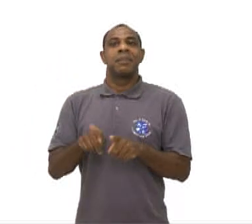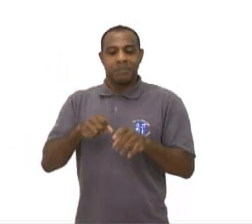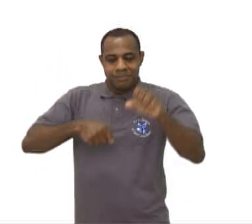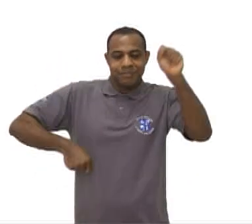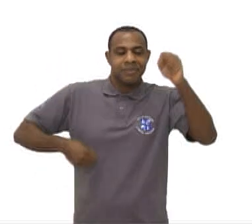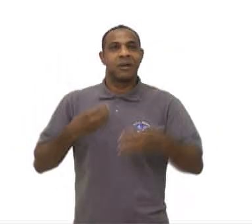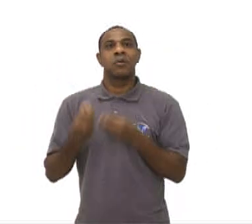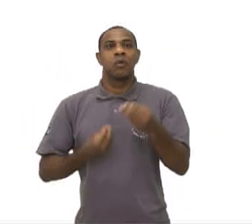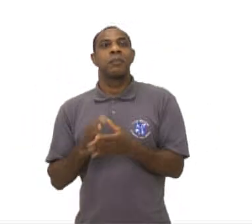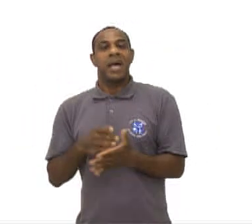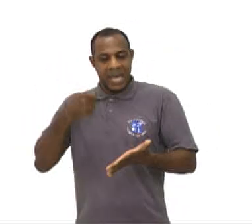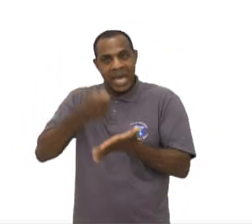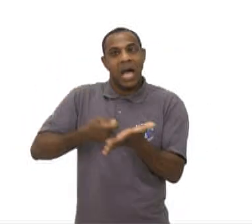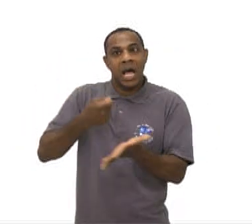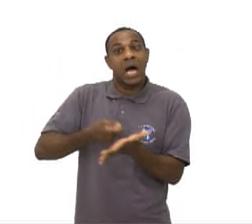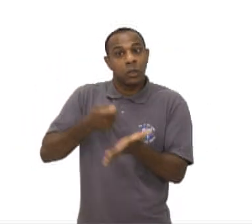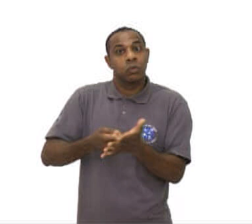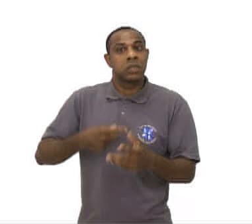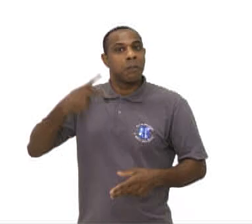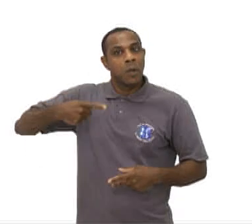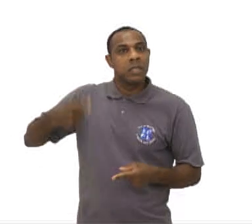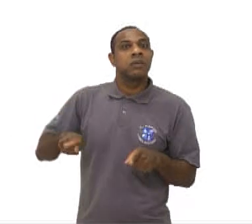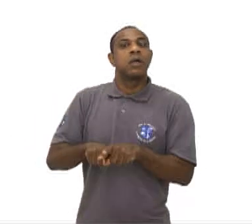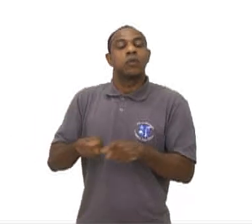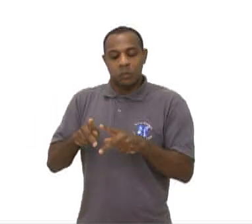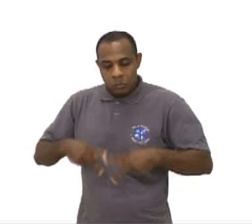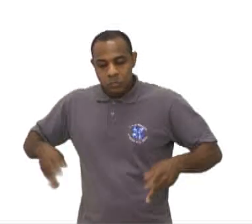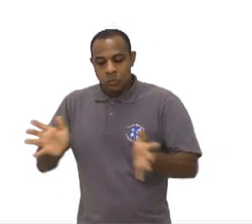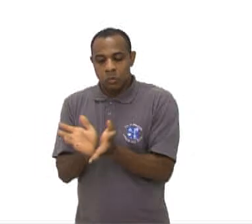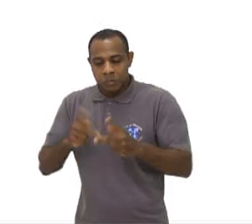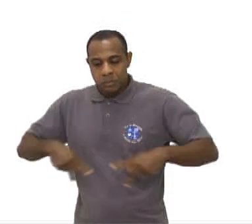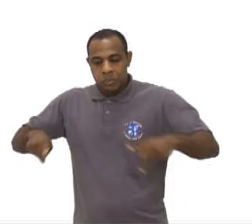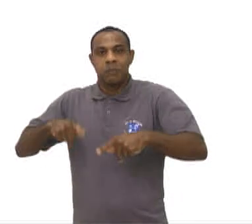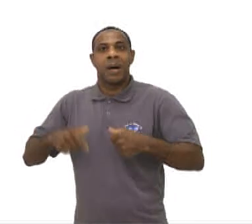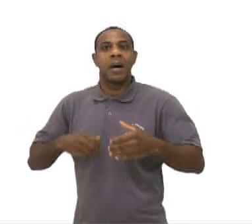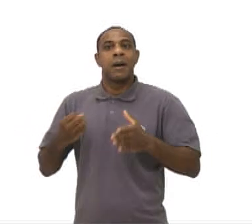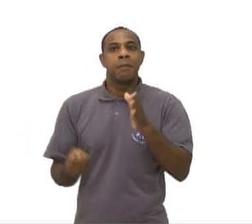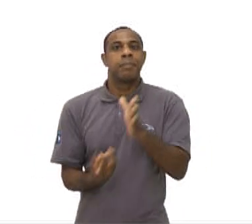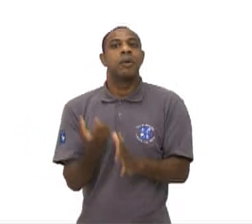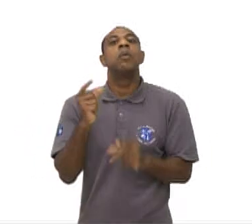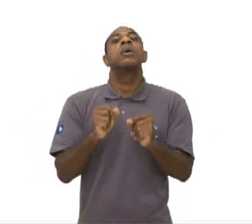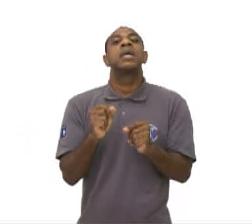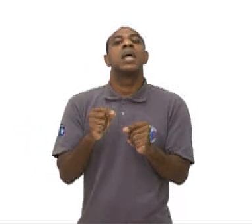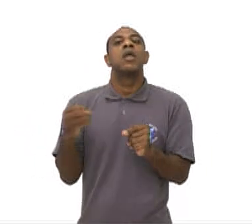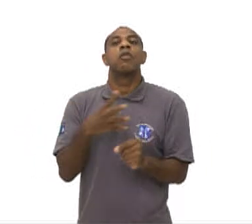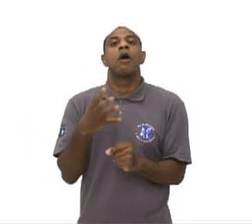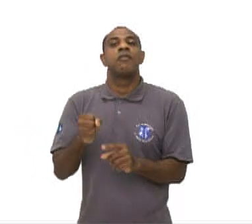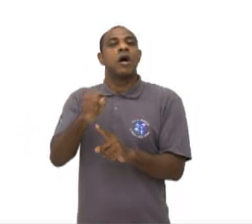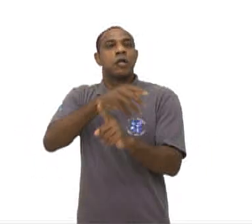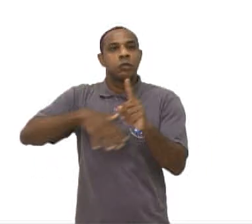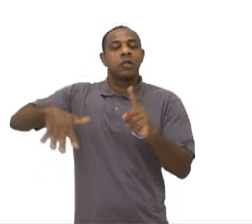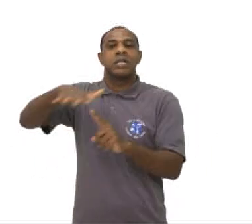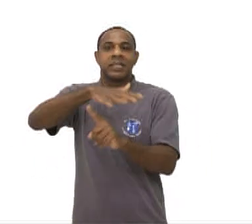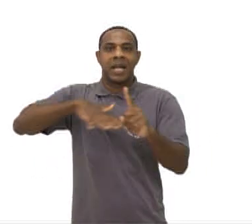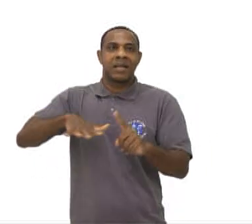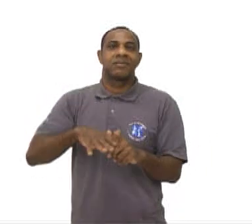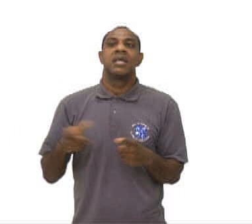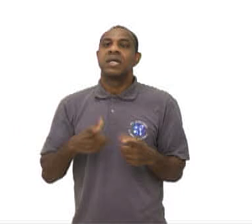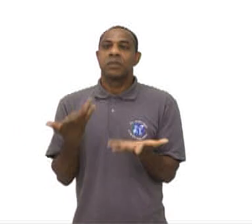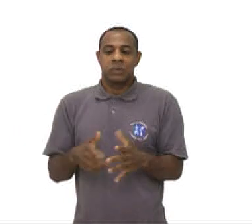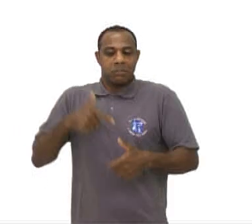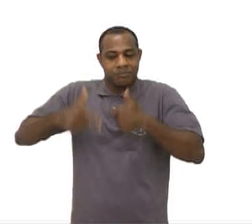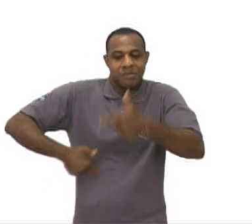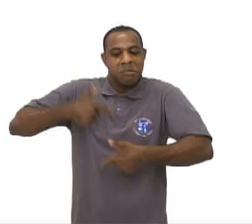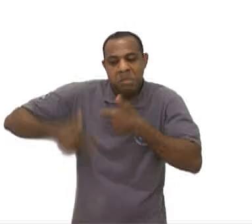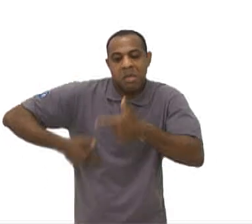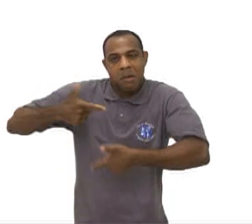luta política do proletariado e para construir uma nova sociedade que não se sustenta na exploração e expropriação da força de